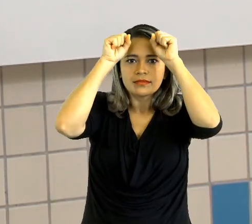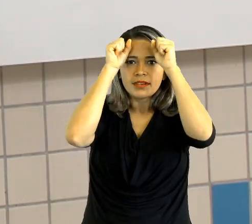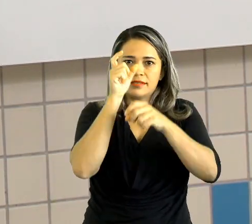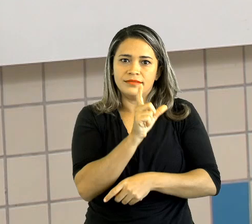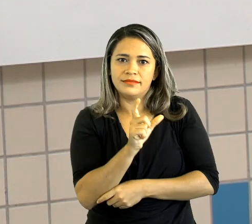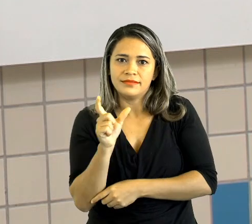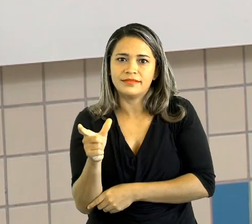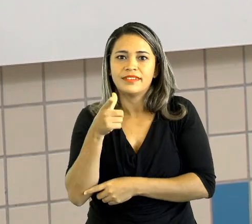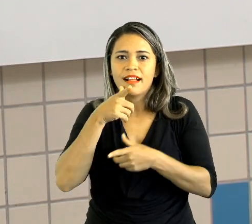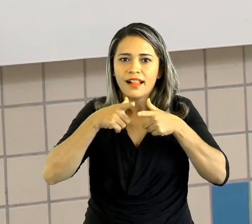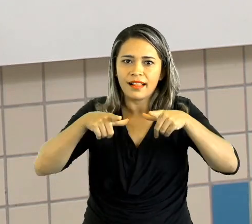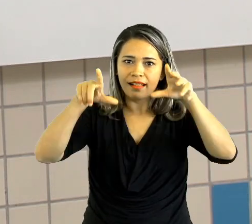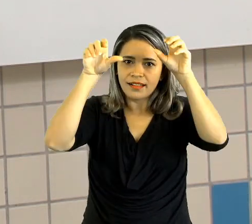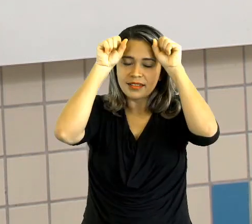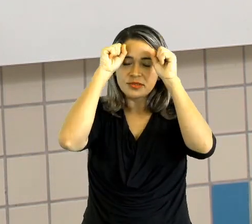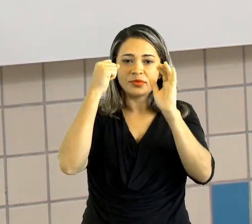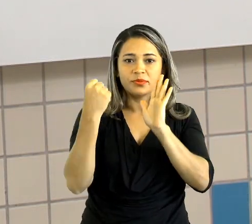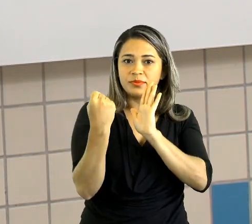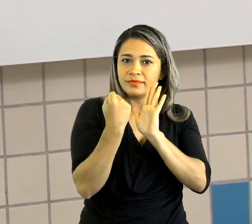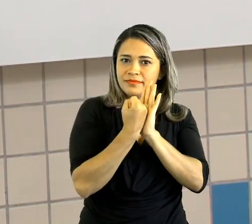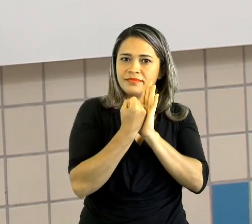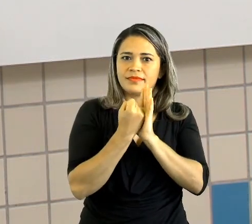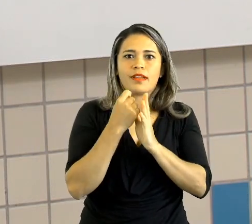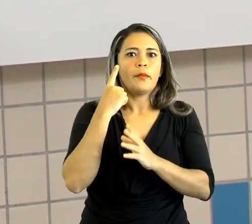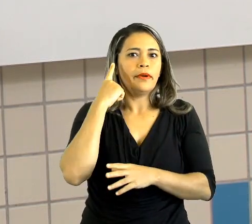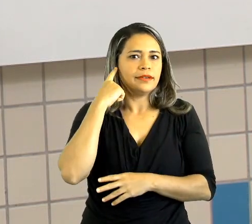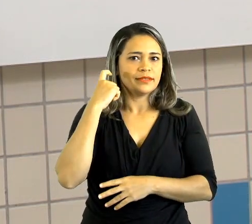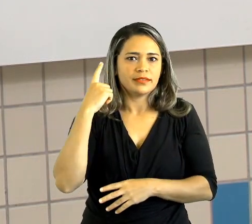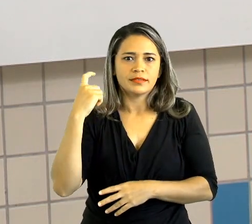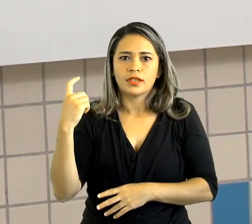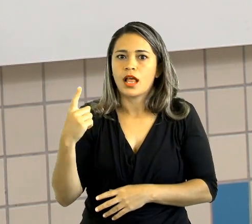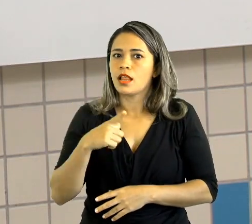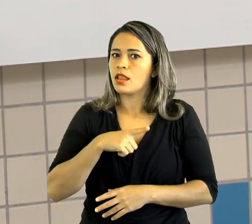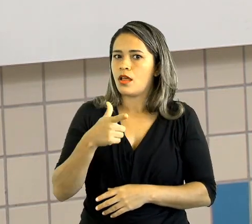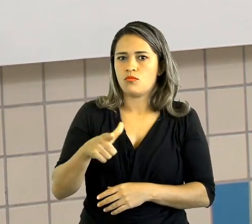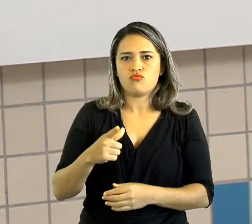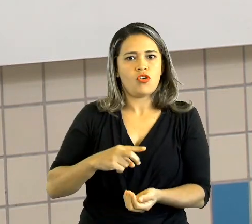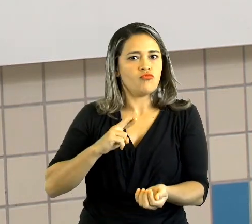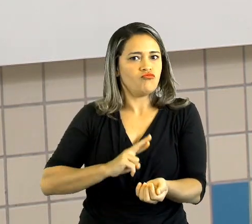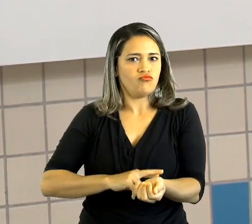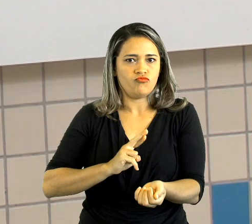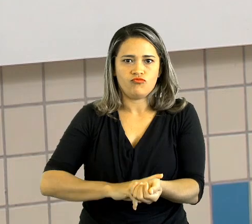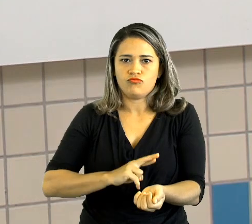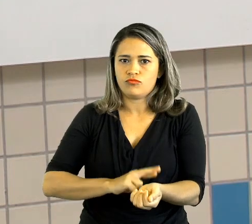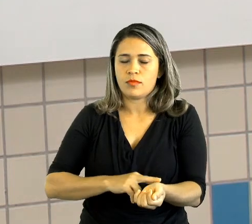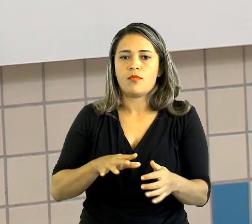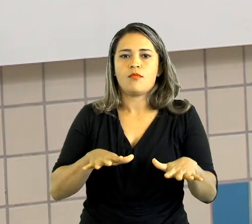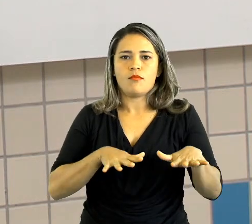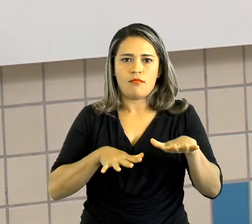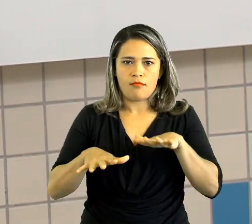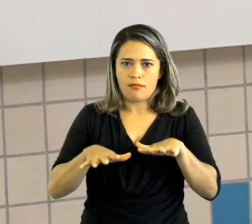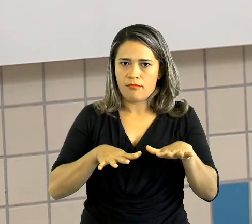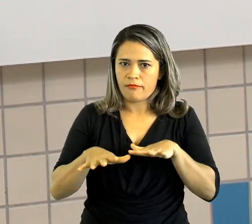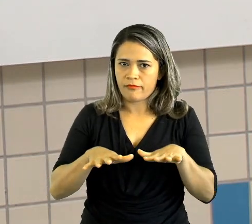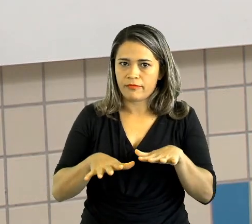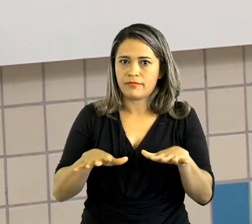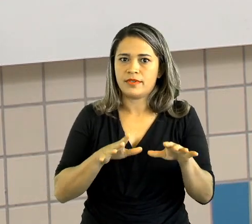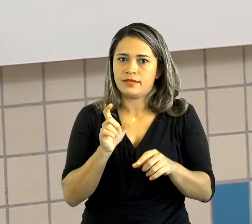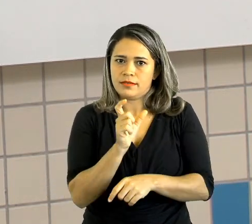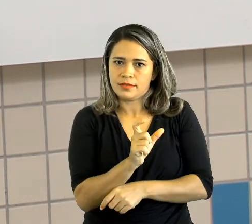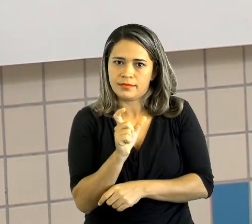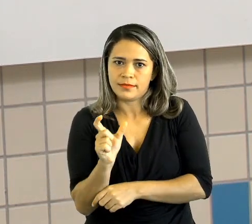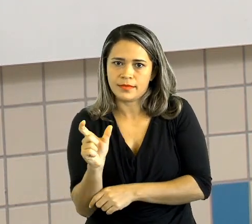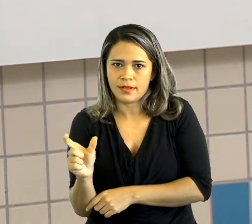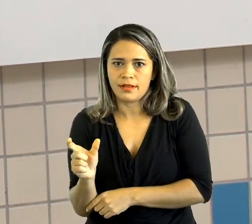a sonoridade. Nesse caso, não apresenta rimas, o movimento das palavras no